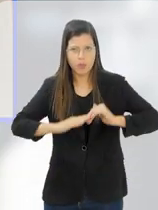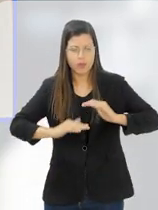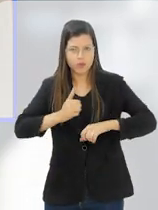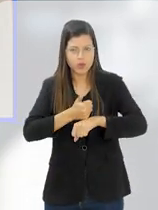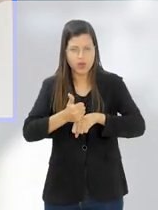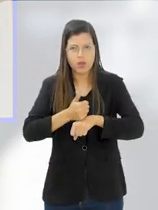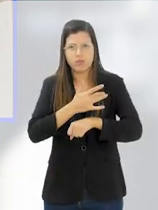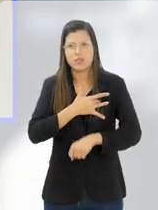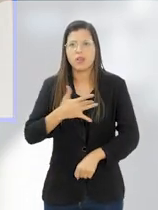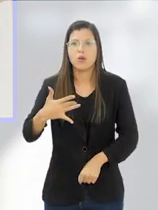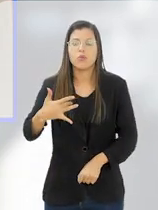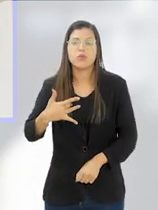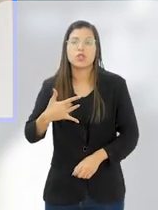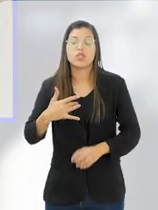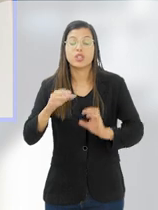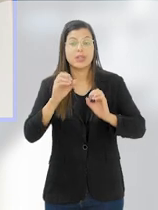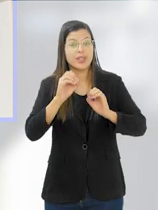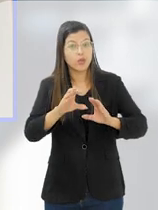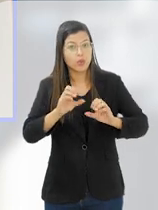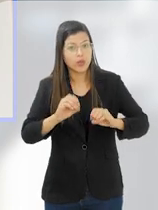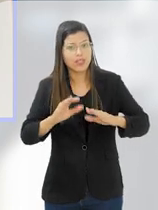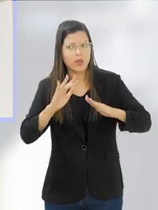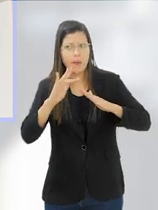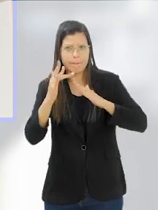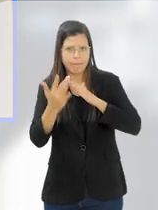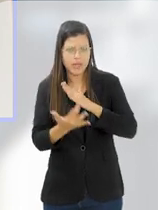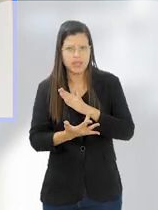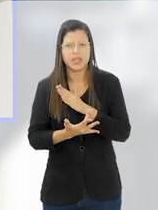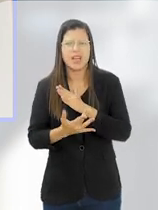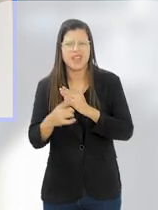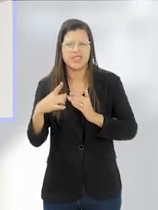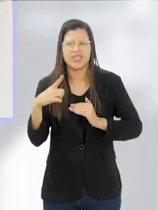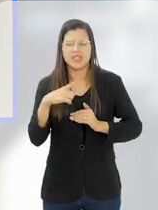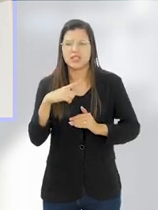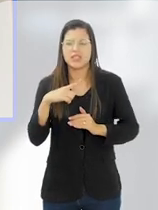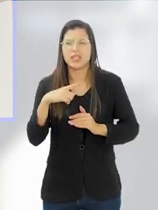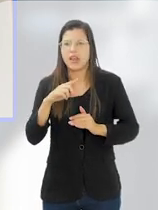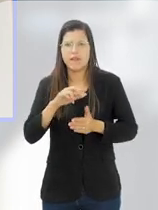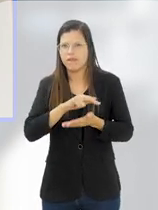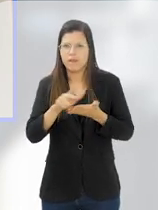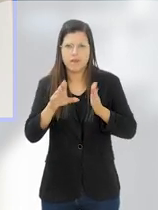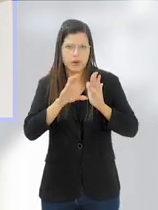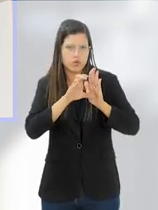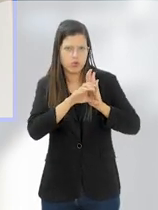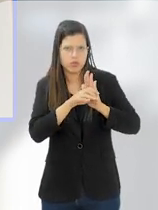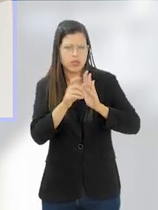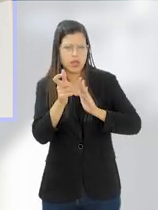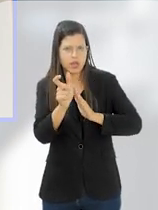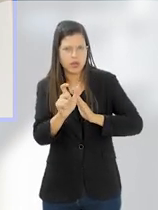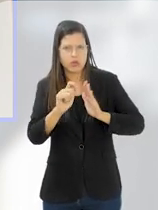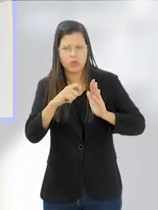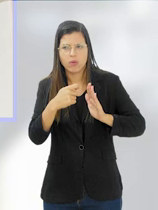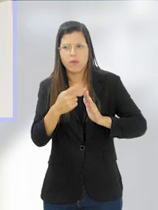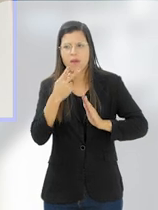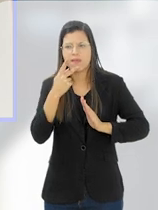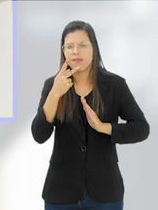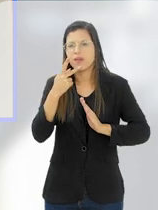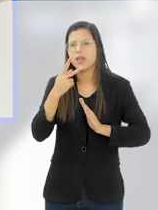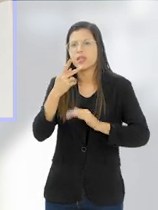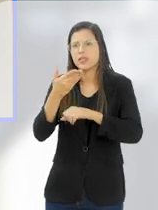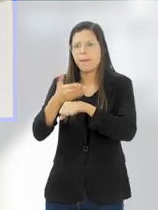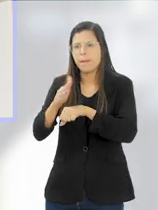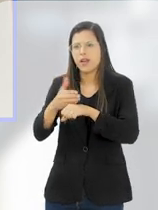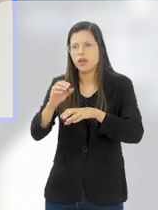em educação midiática, que é isso que você está falando. Tem várias expressões para falar dessa mesma dessa mesma prática, que é